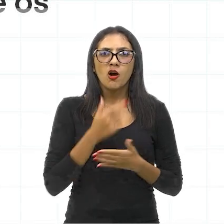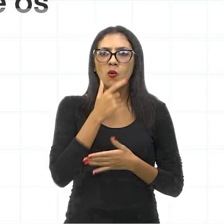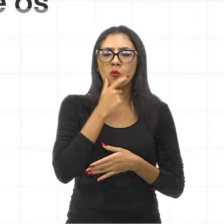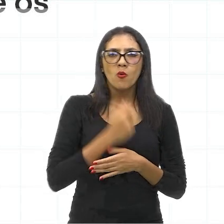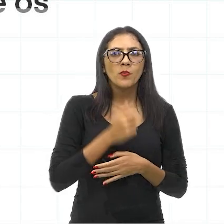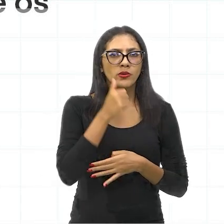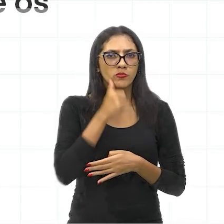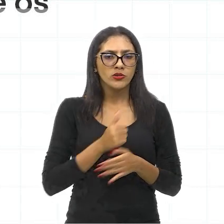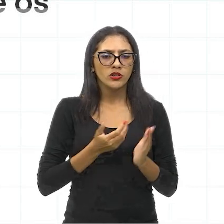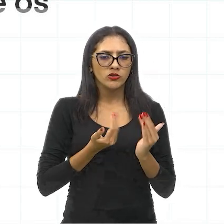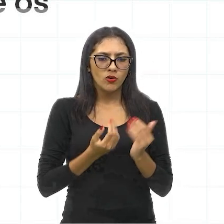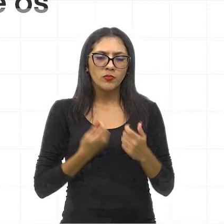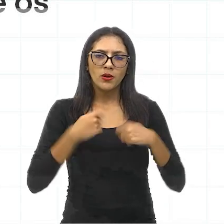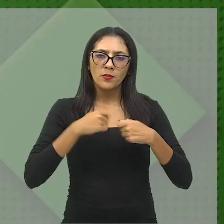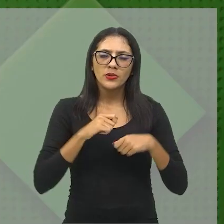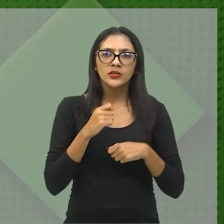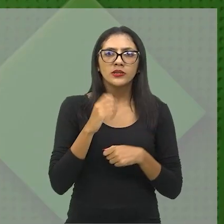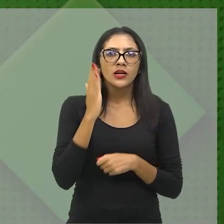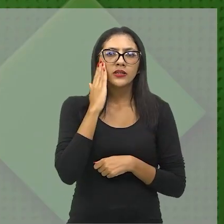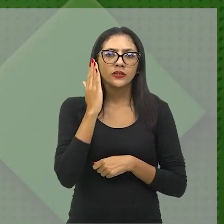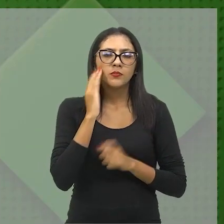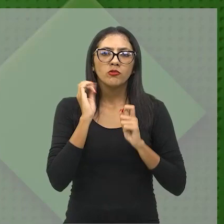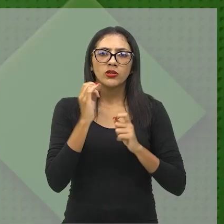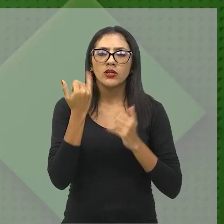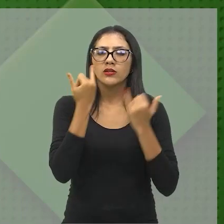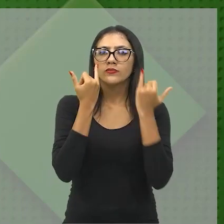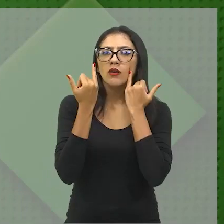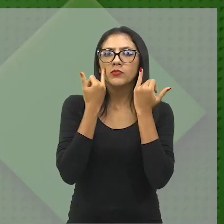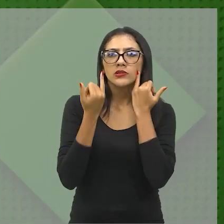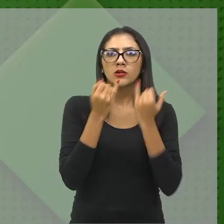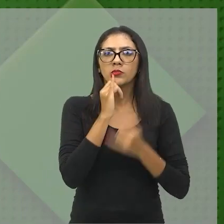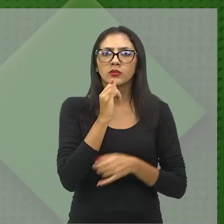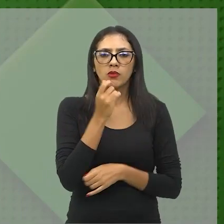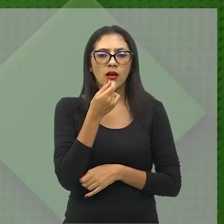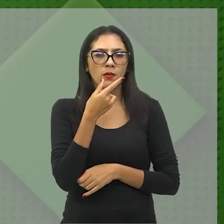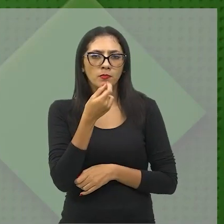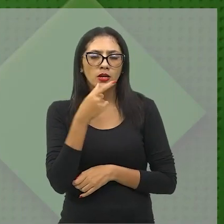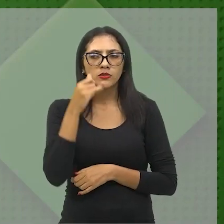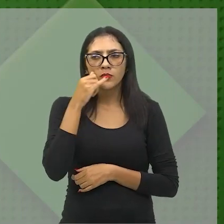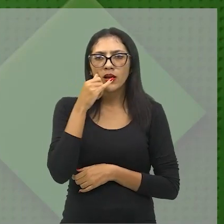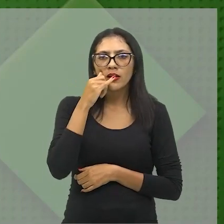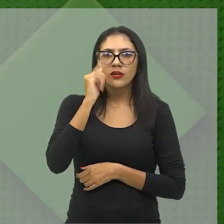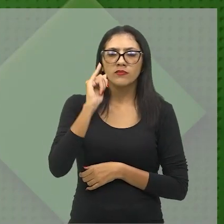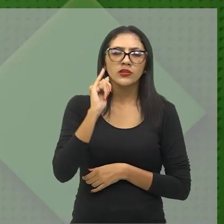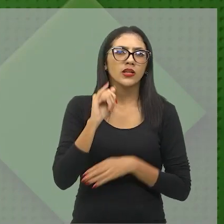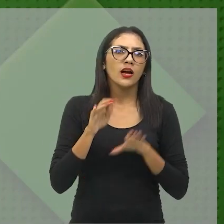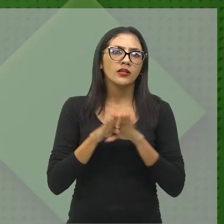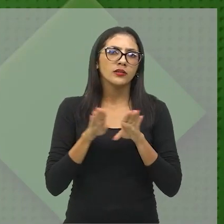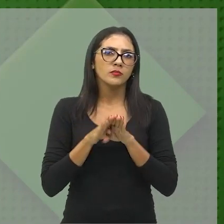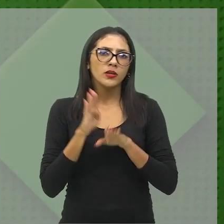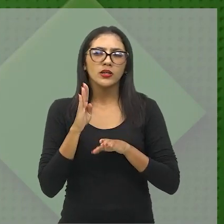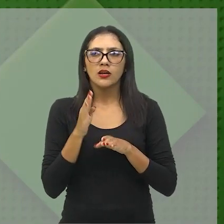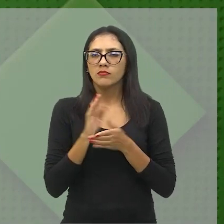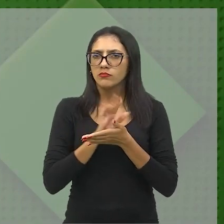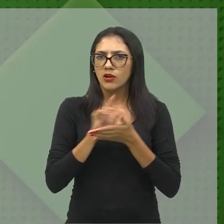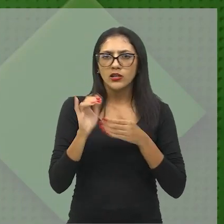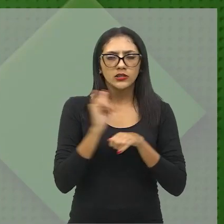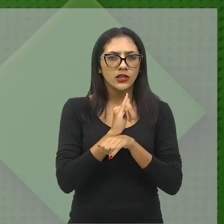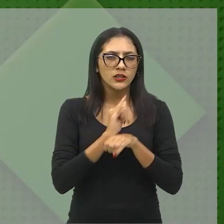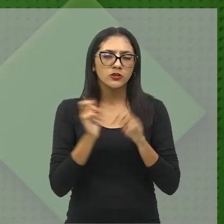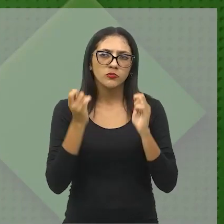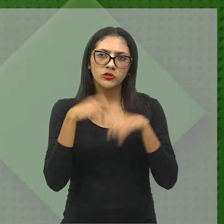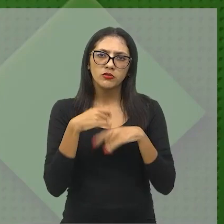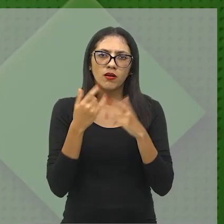os métodos anticoncepcionais, né? Então, existem formas ali de se evitar uma gravidez indesejada, né? Para